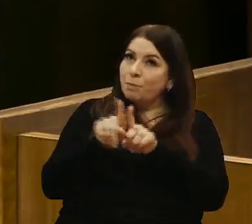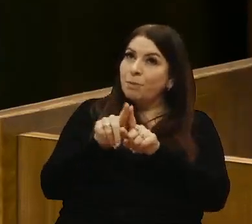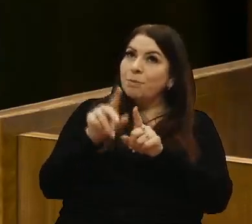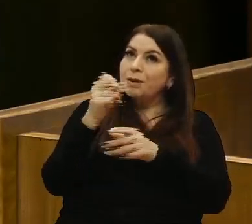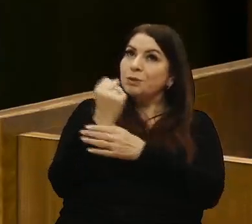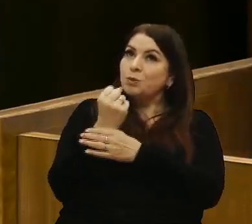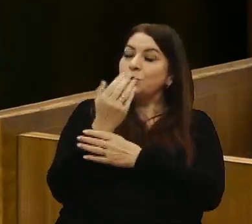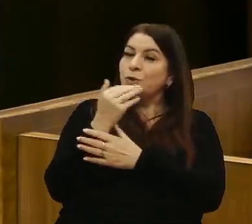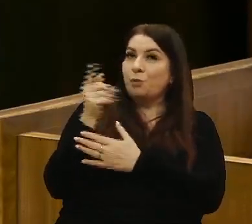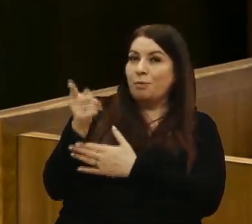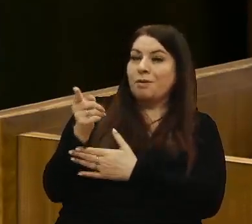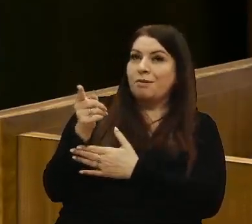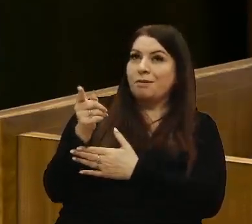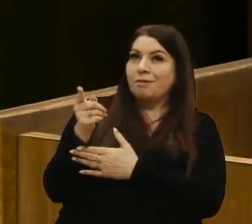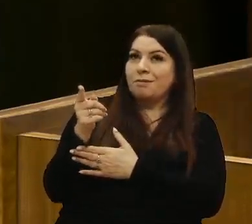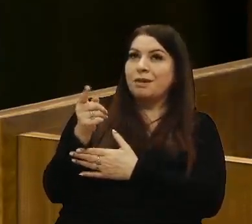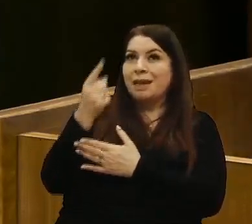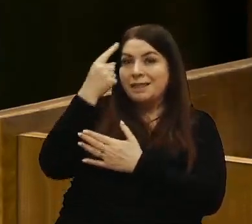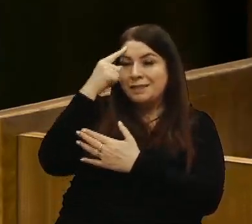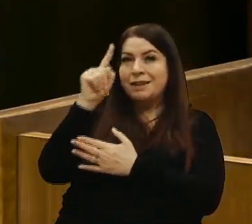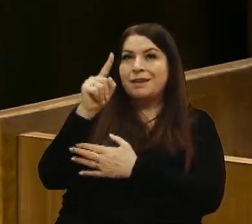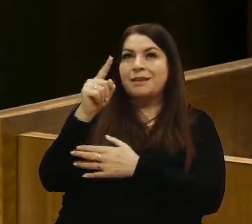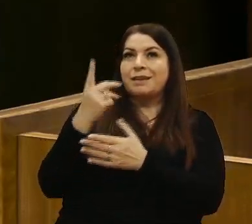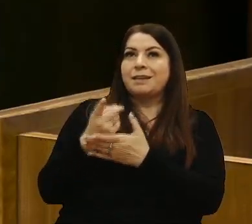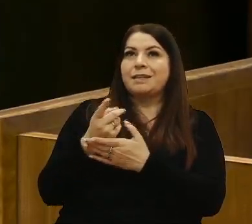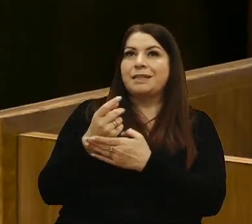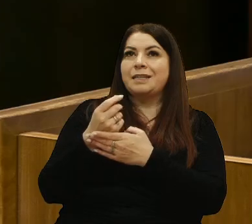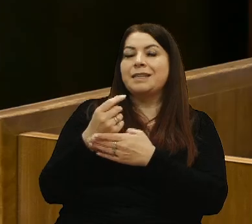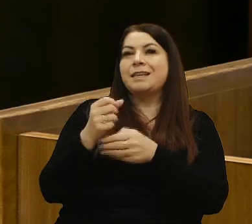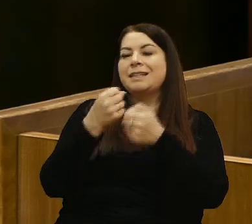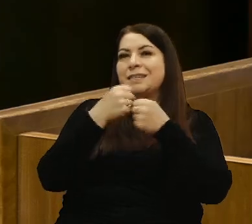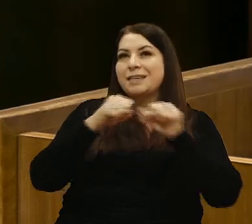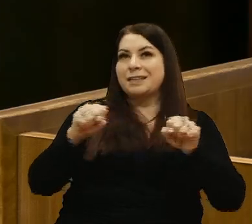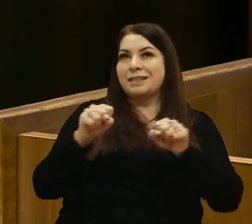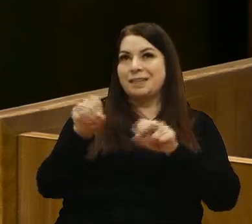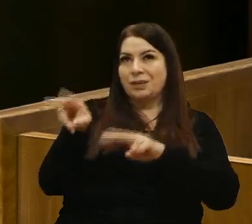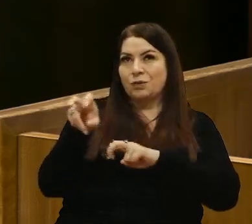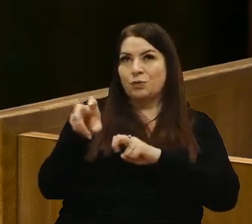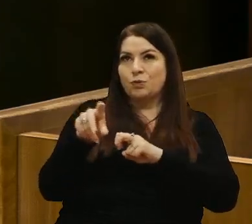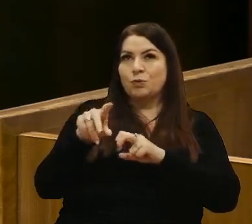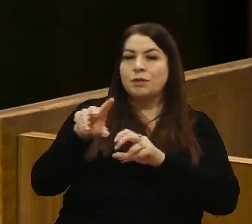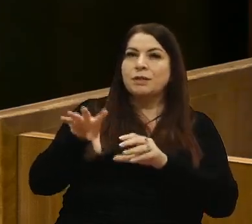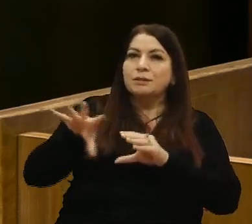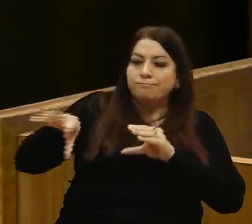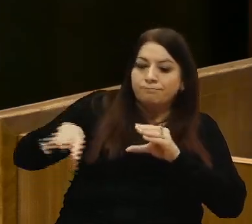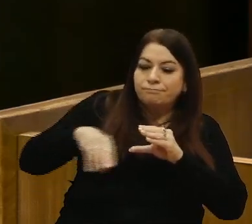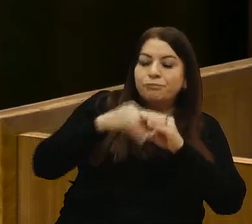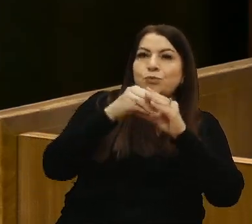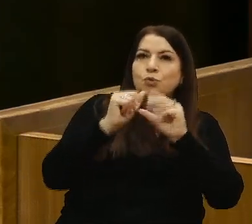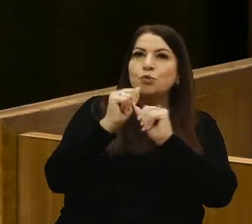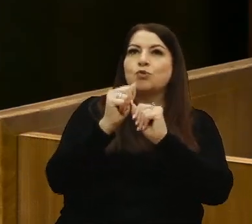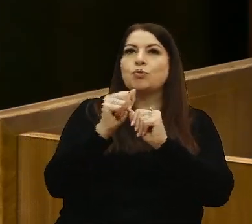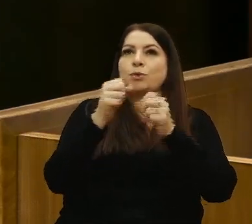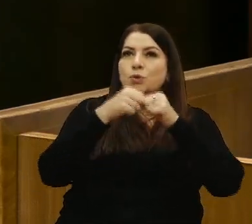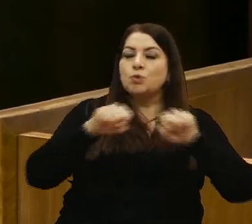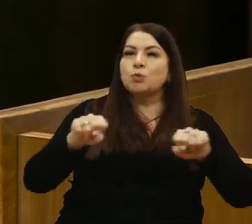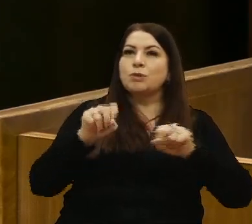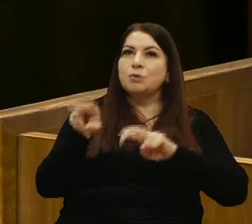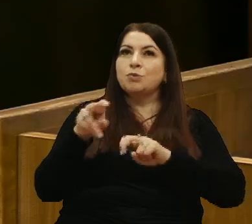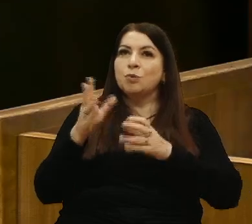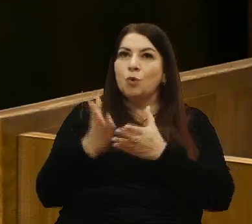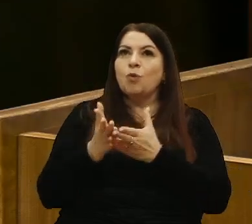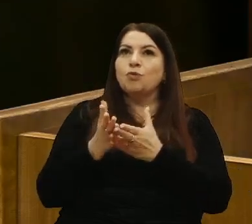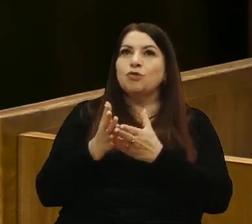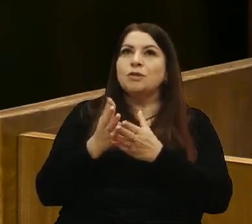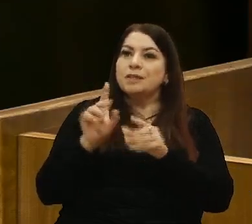segurança alimentar. A ideia de Secretaria da Agricultura, vereadora Daiane, o que nós temos como Secretaria de Agricultura hoje,